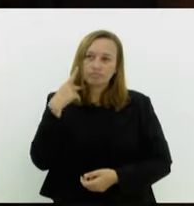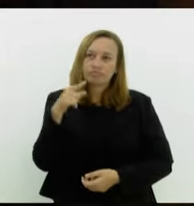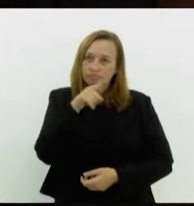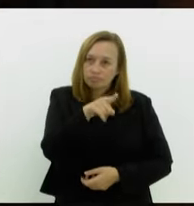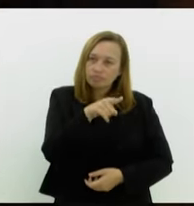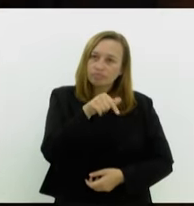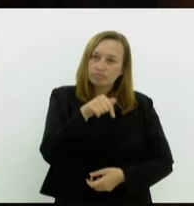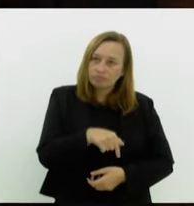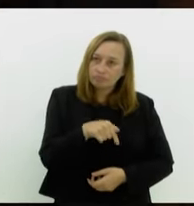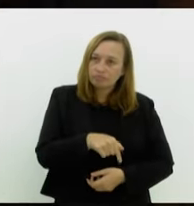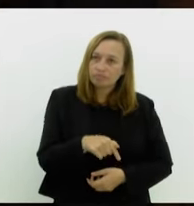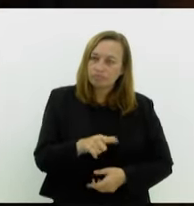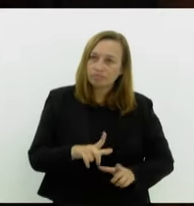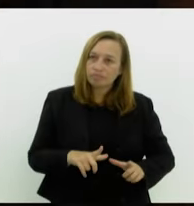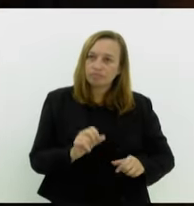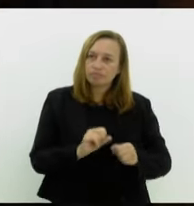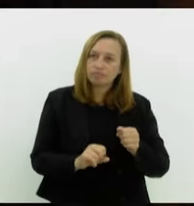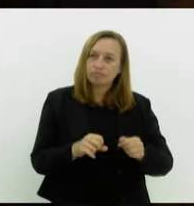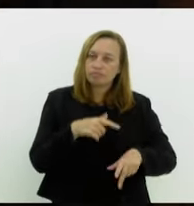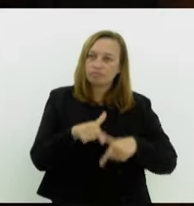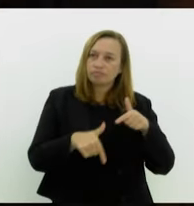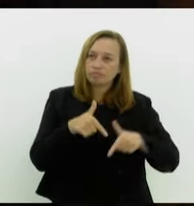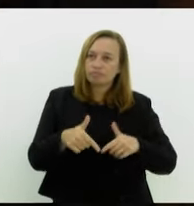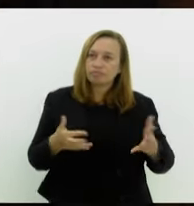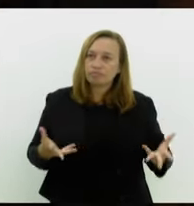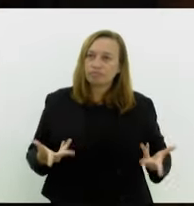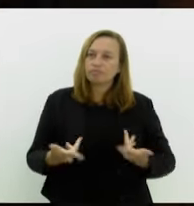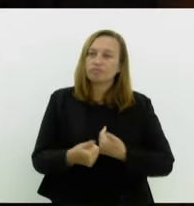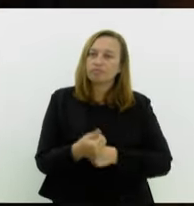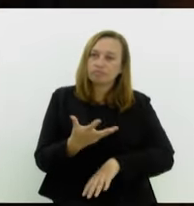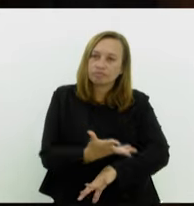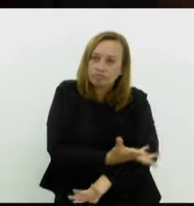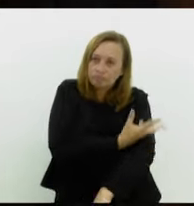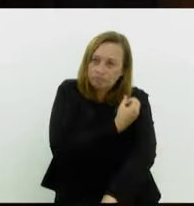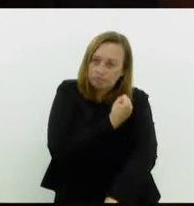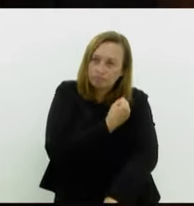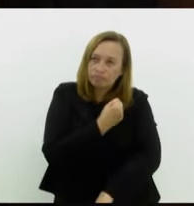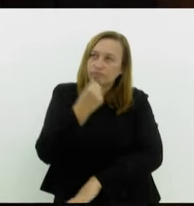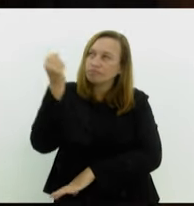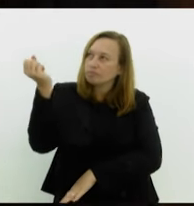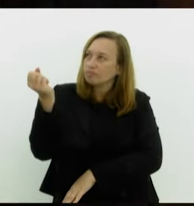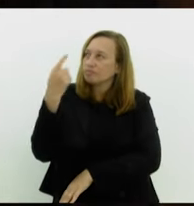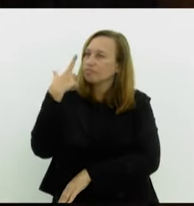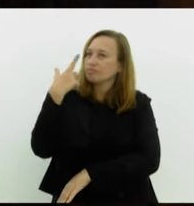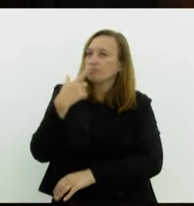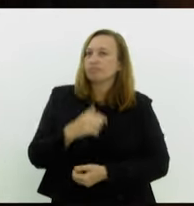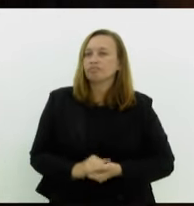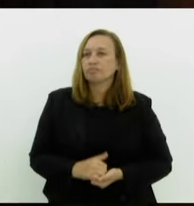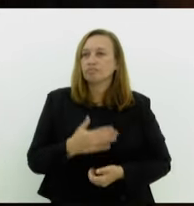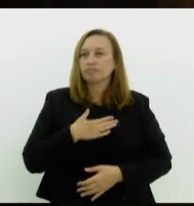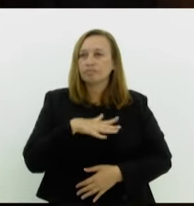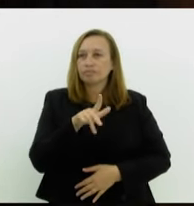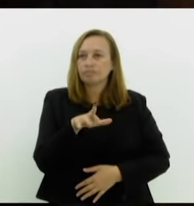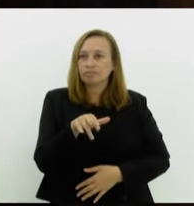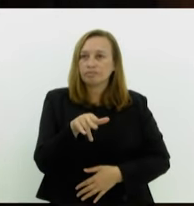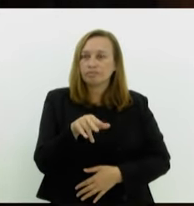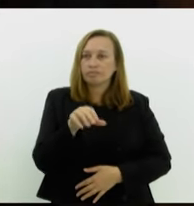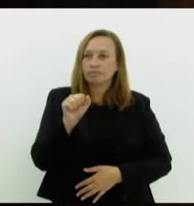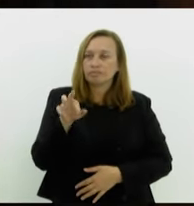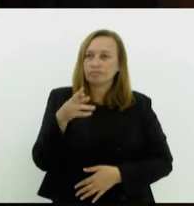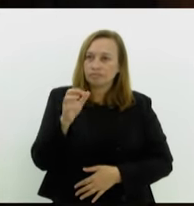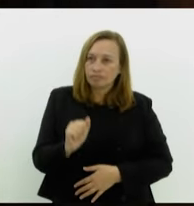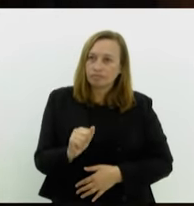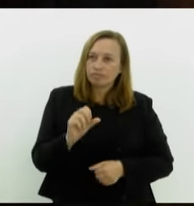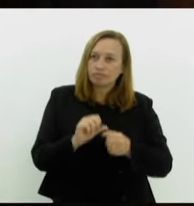faça aqui o trabalho maravilhoso emocionante inspirador que a minha irmã s